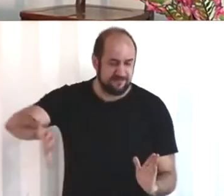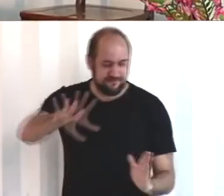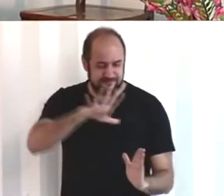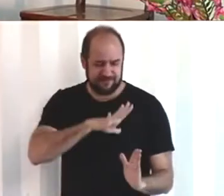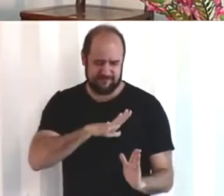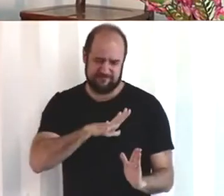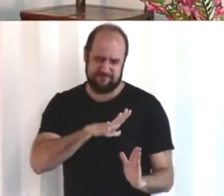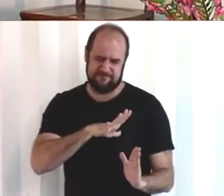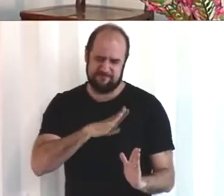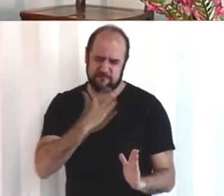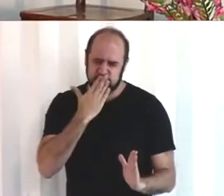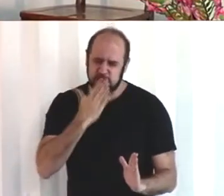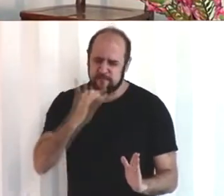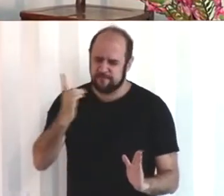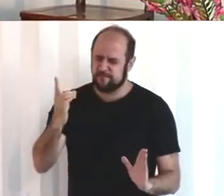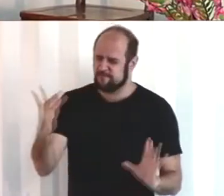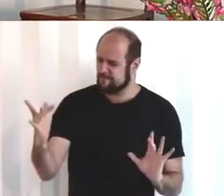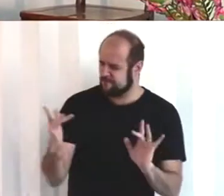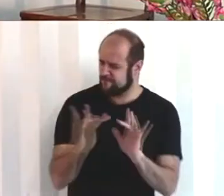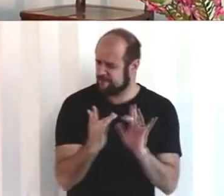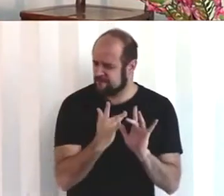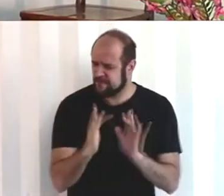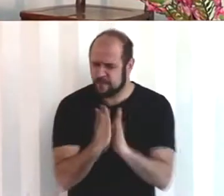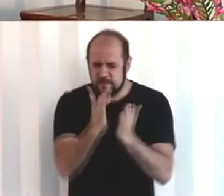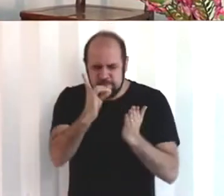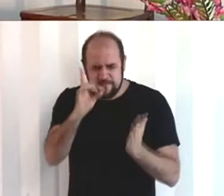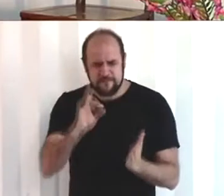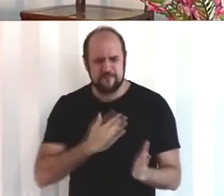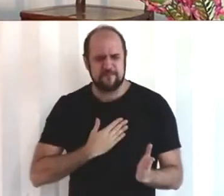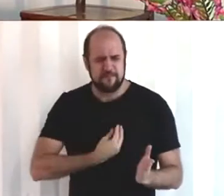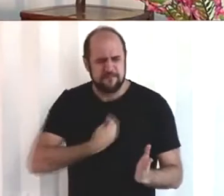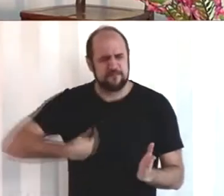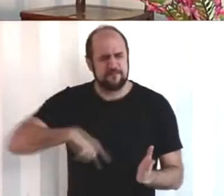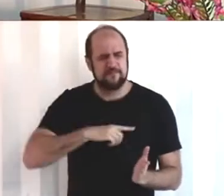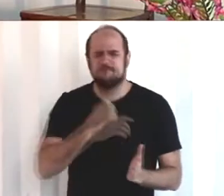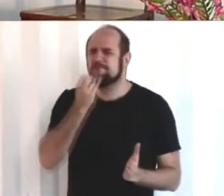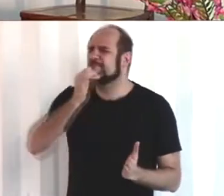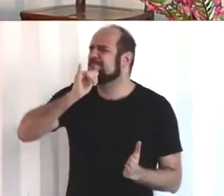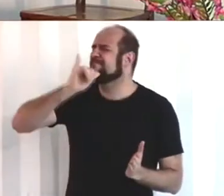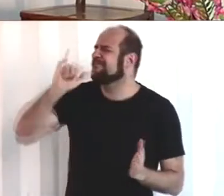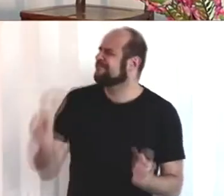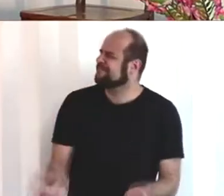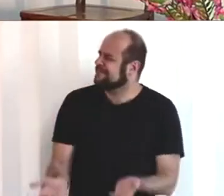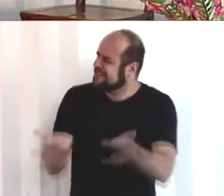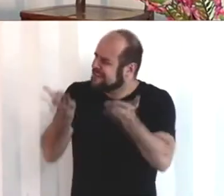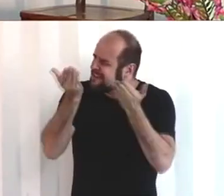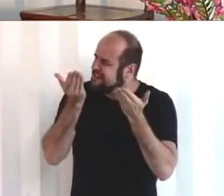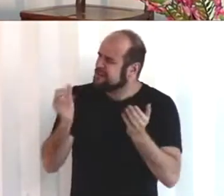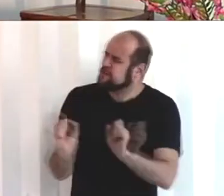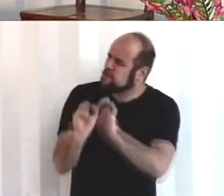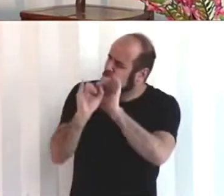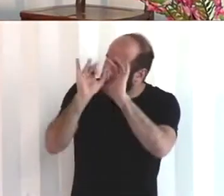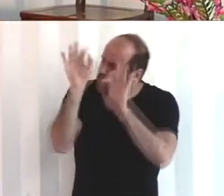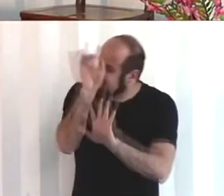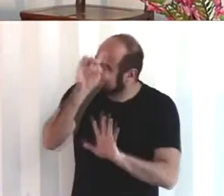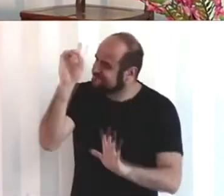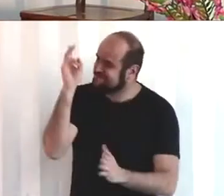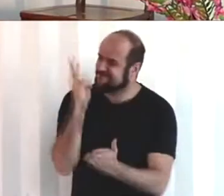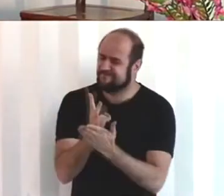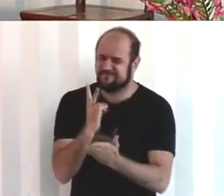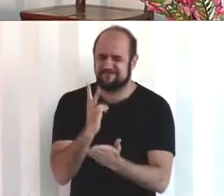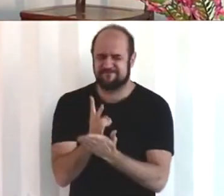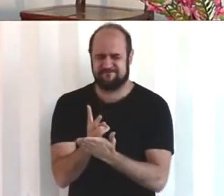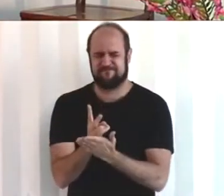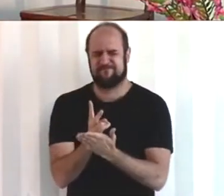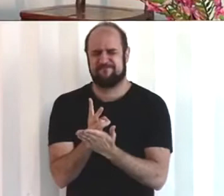Por isso, ó Deus, edifica-nos com a tua palavra. Bendito e exaltado, glorificado seja o Senhor, também pela tua